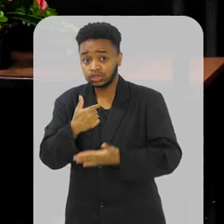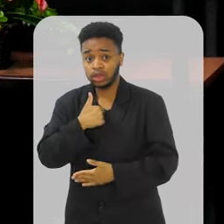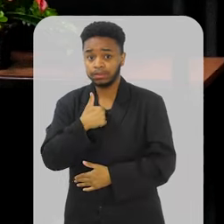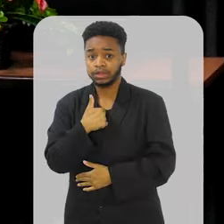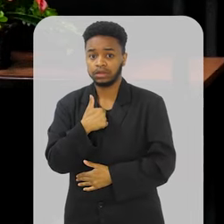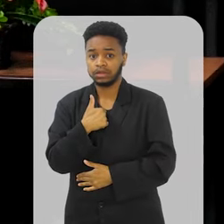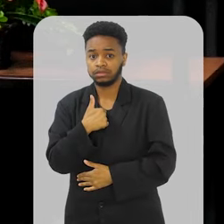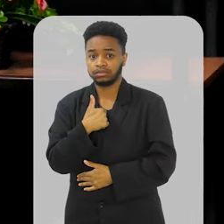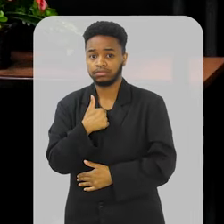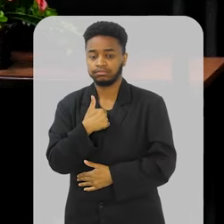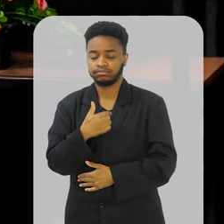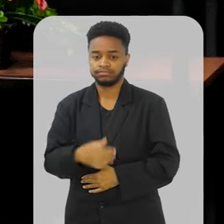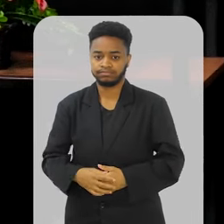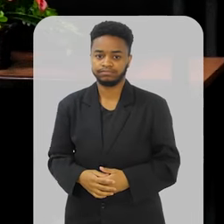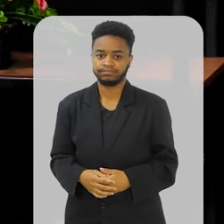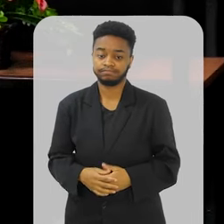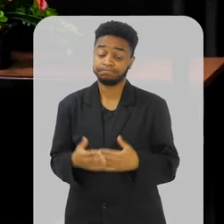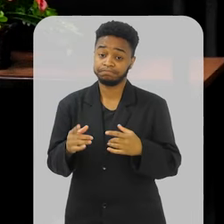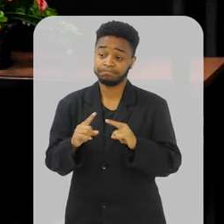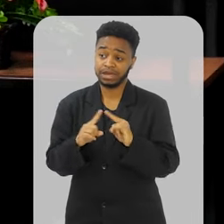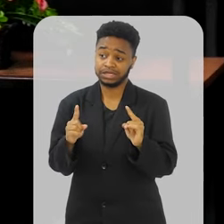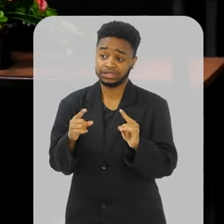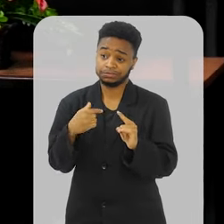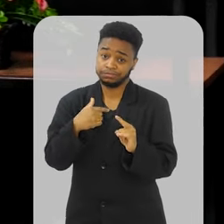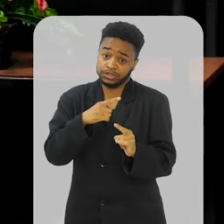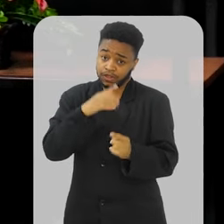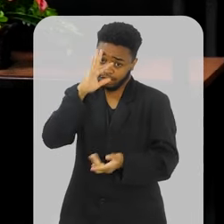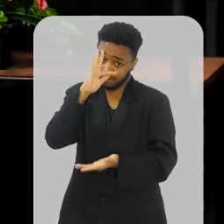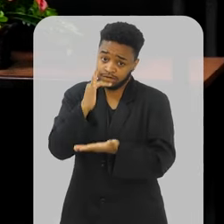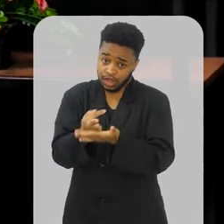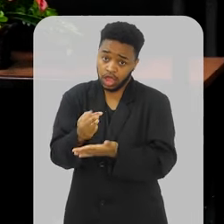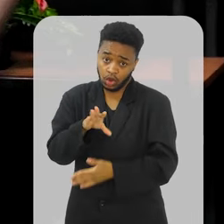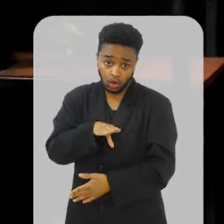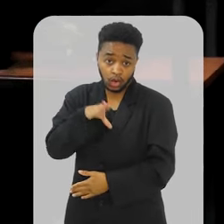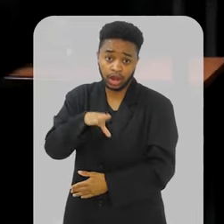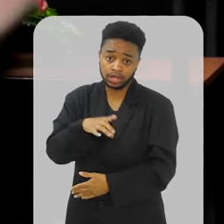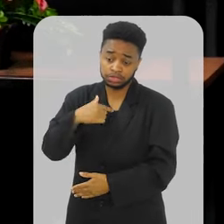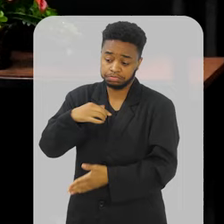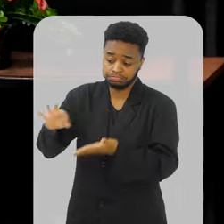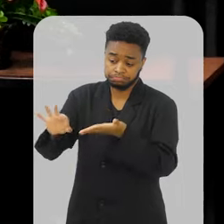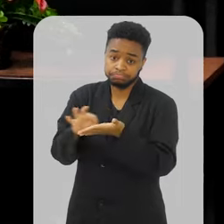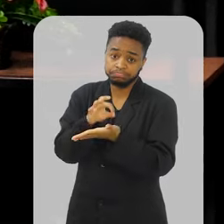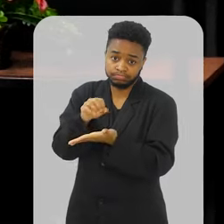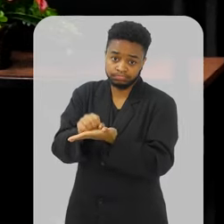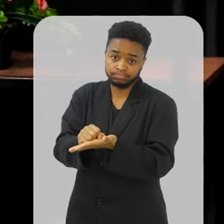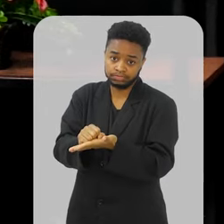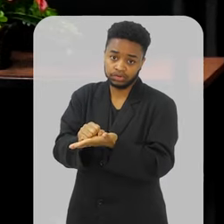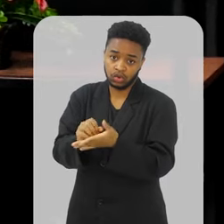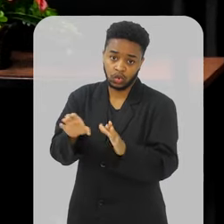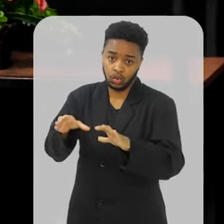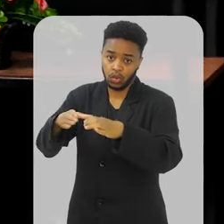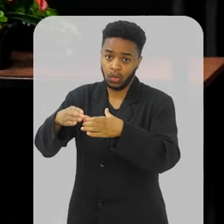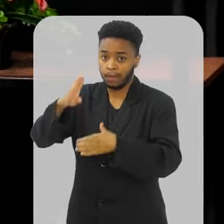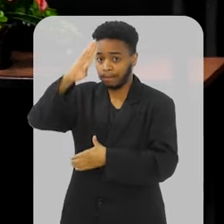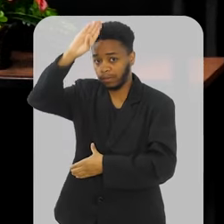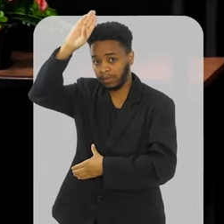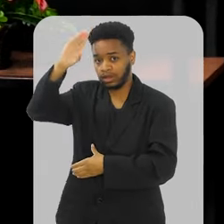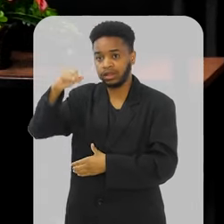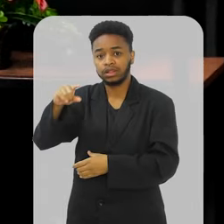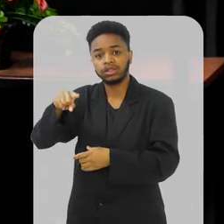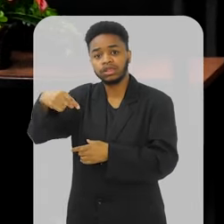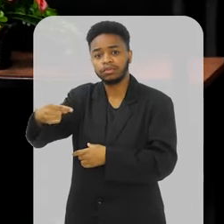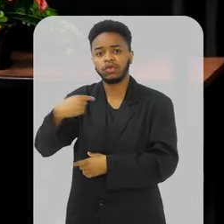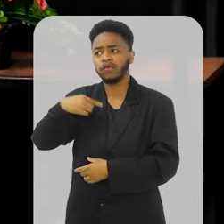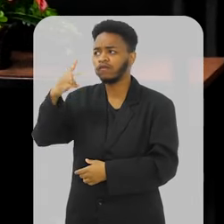confiança que o Bispo tá depositando em mim mas fui com fé e coragem me inscrever na no corpo de bombeiros Quando eu